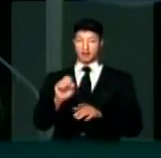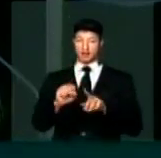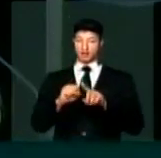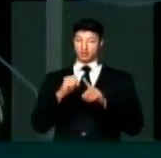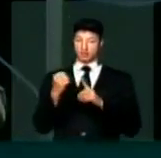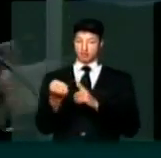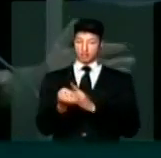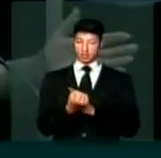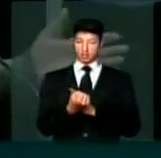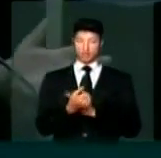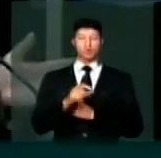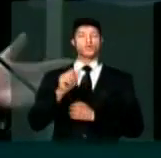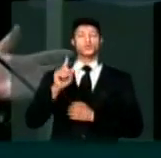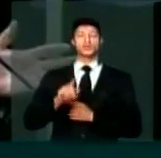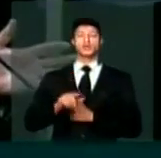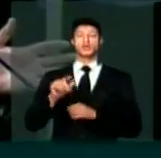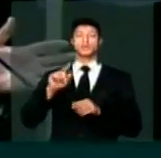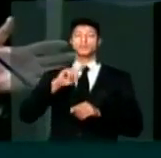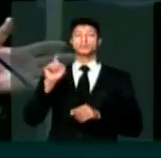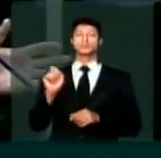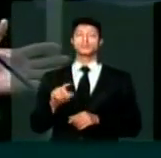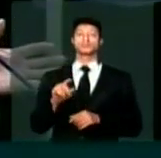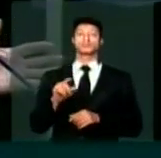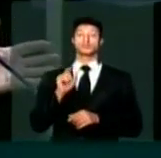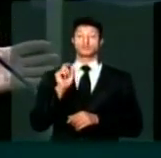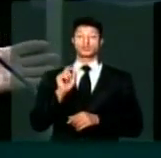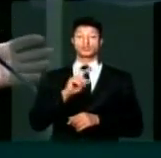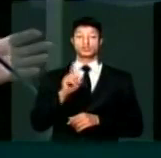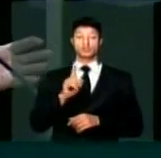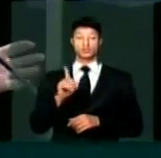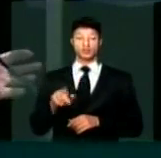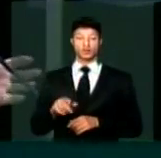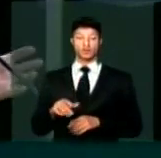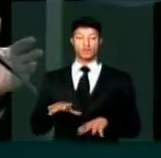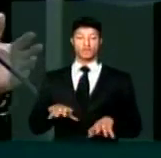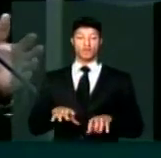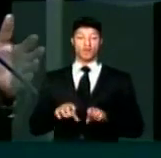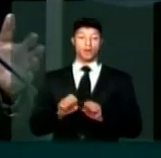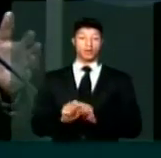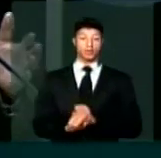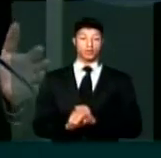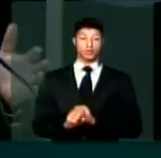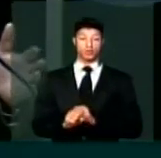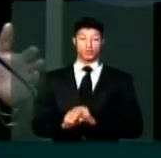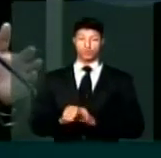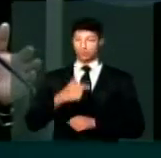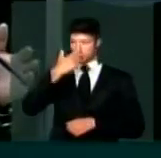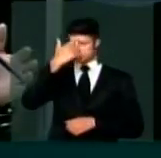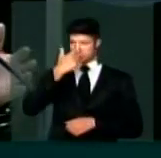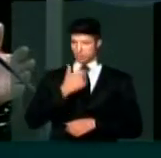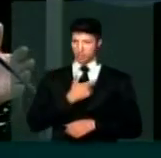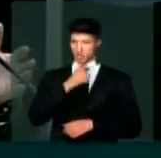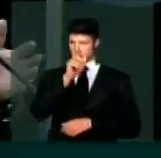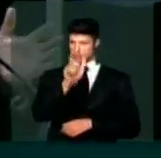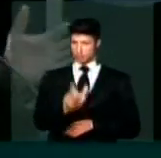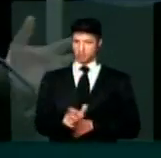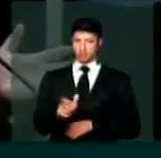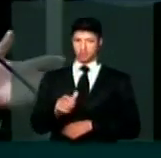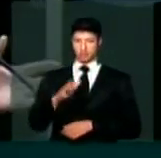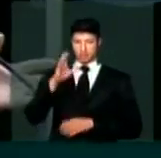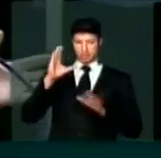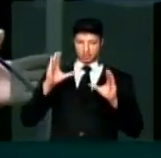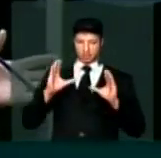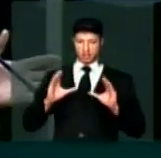sociedade. O que é o professor, senão o formador do caráter,